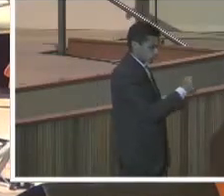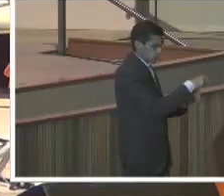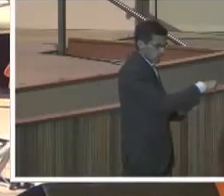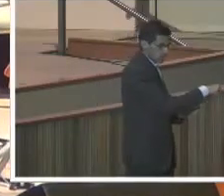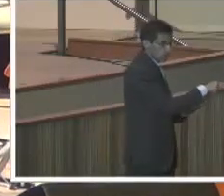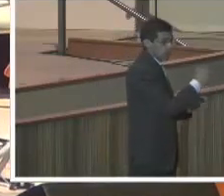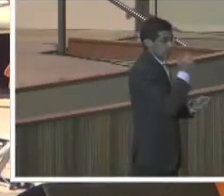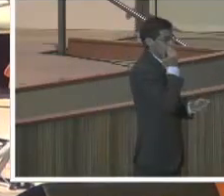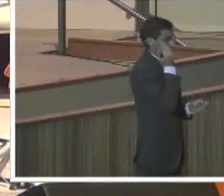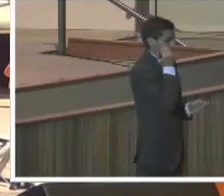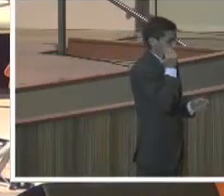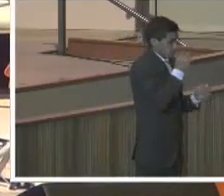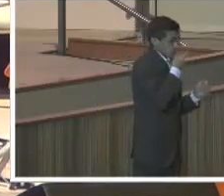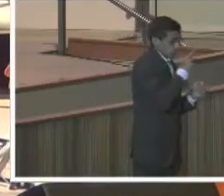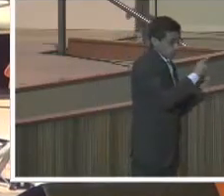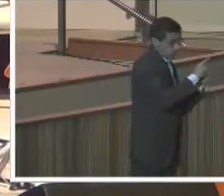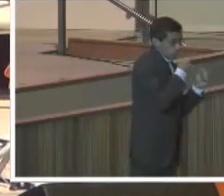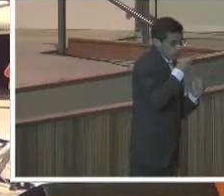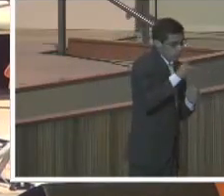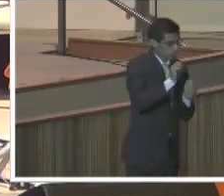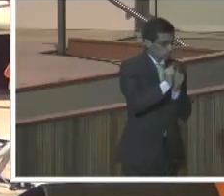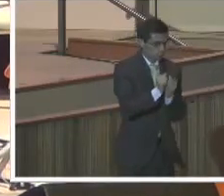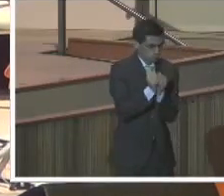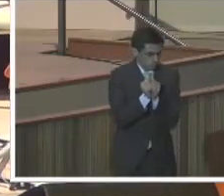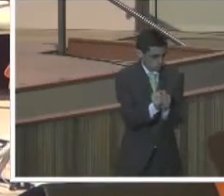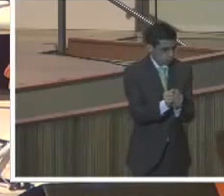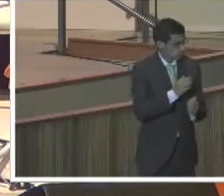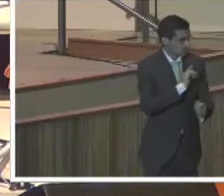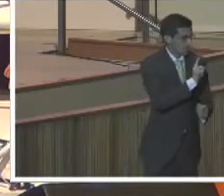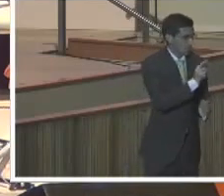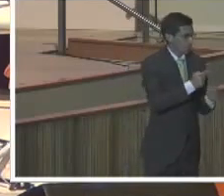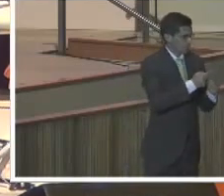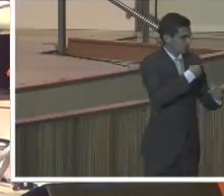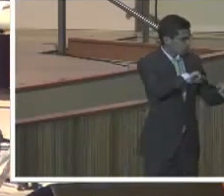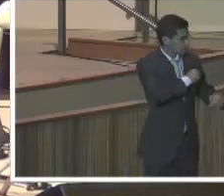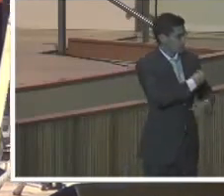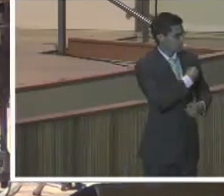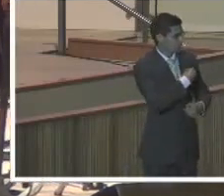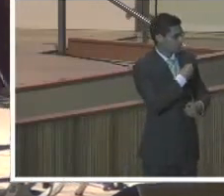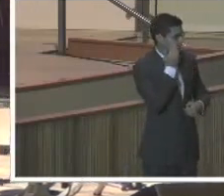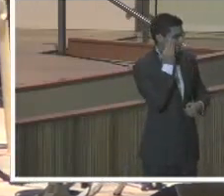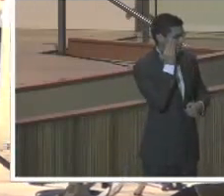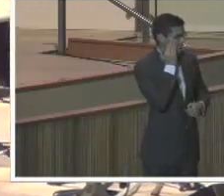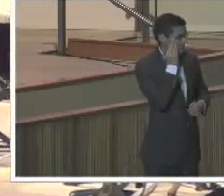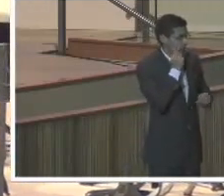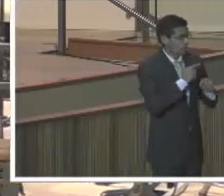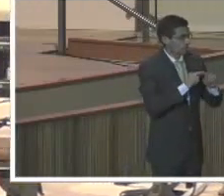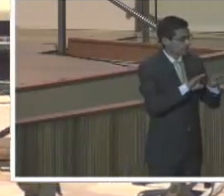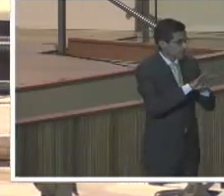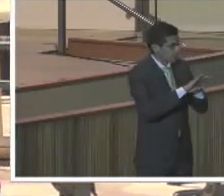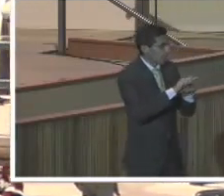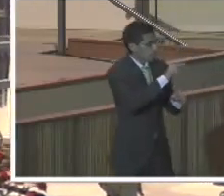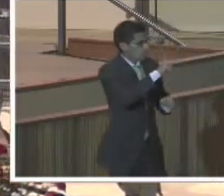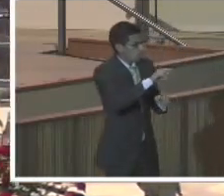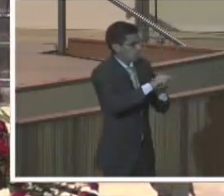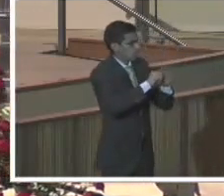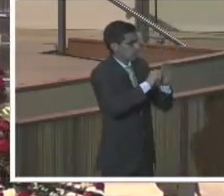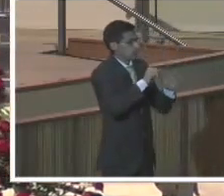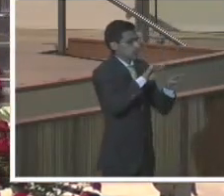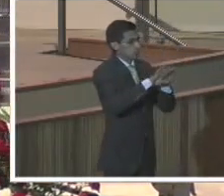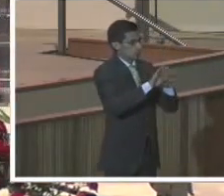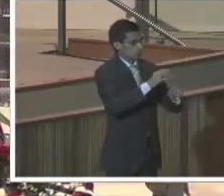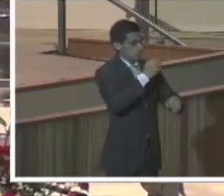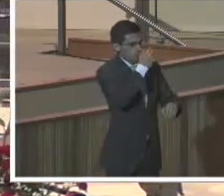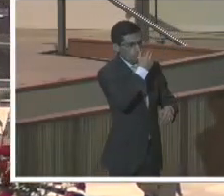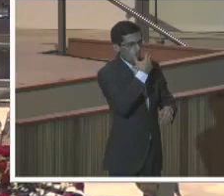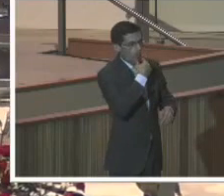eu reconheço que sou um pecador. Lá em Lucas 5 a gente vai encontrar também Jesus tocando num leproso, que